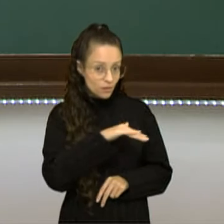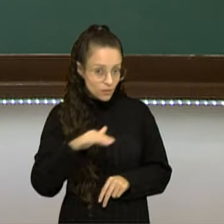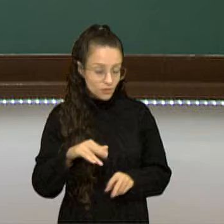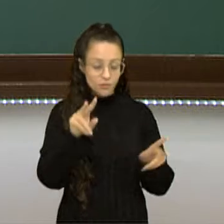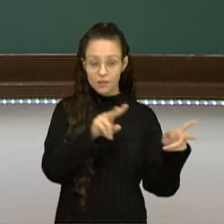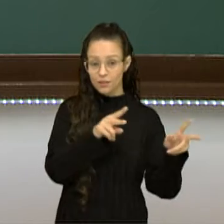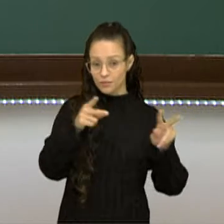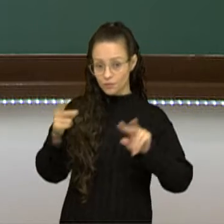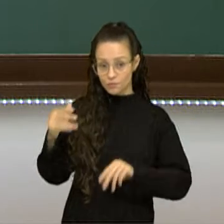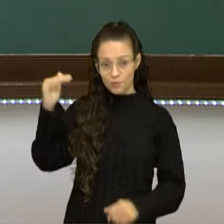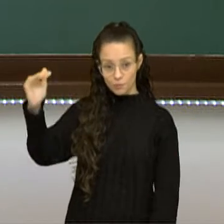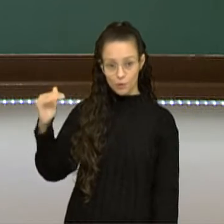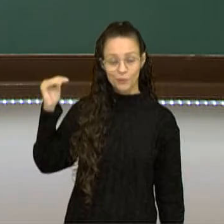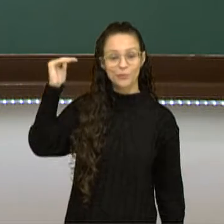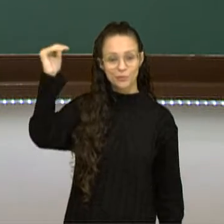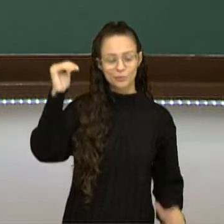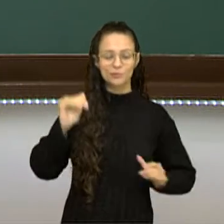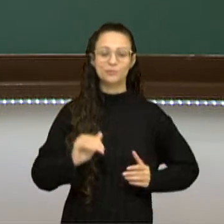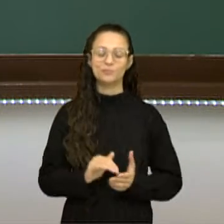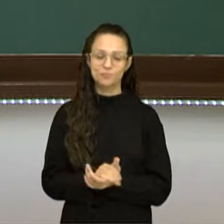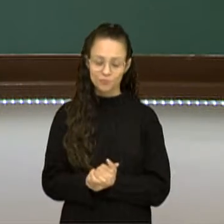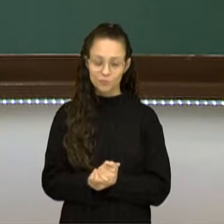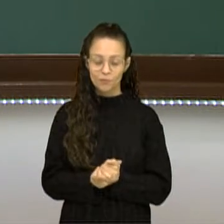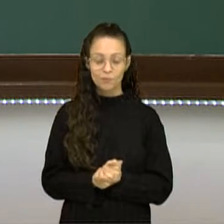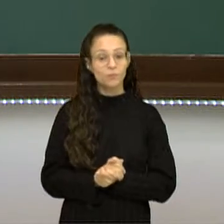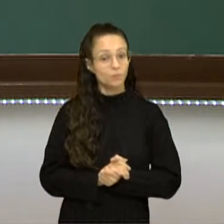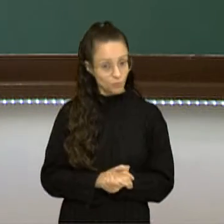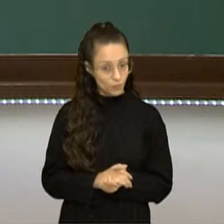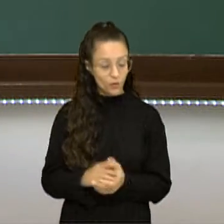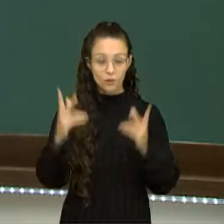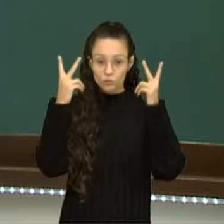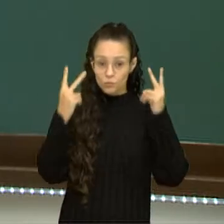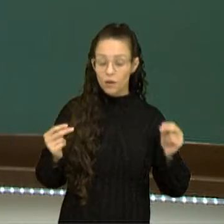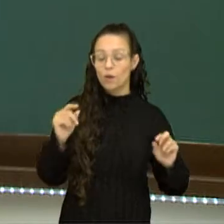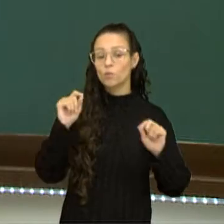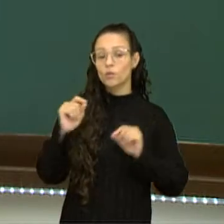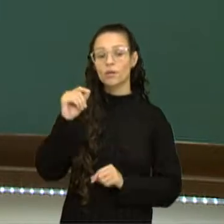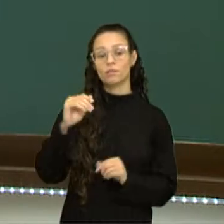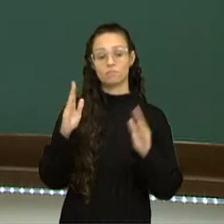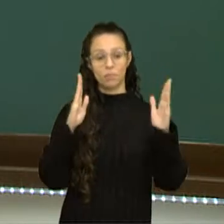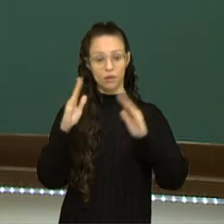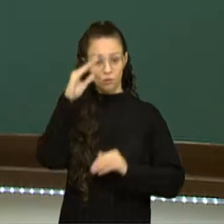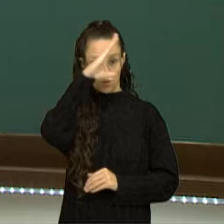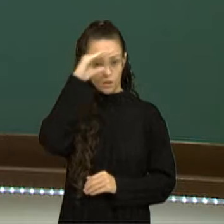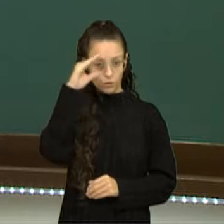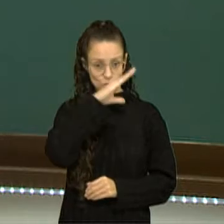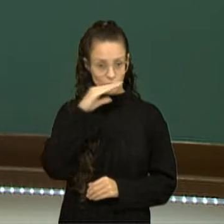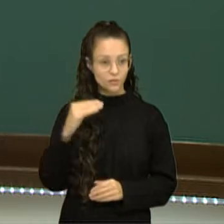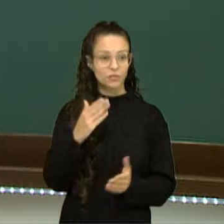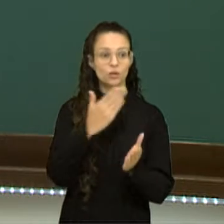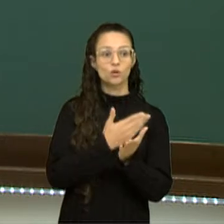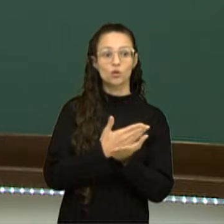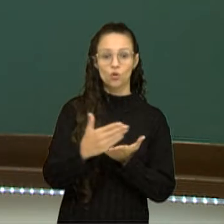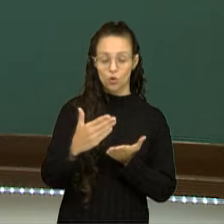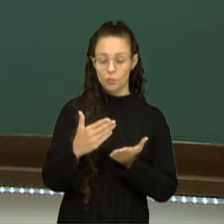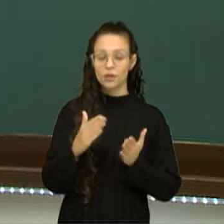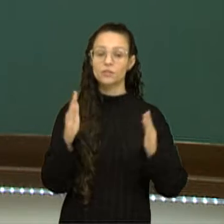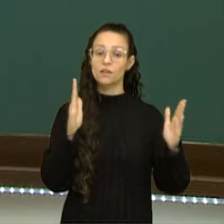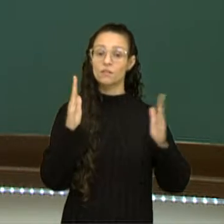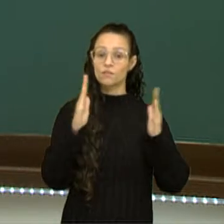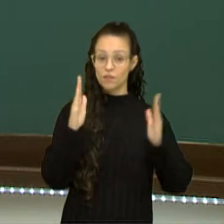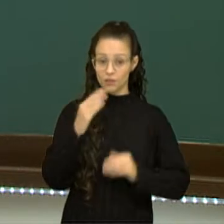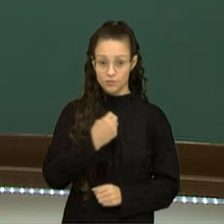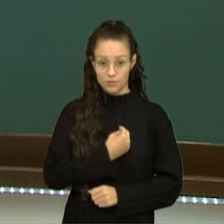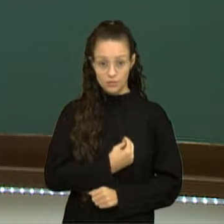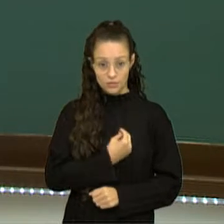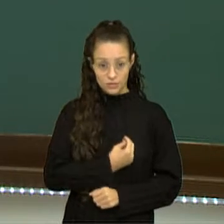a vida adulta. Em geral, a adolescência, né, tem início com uma fase da vida